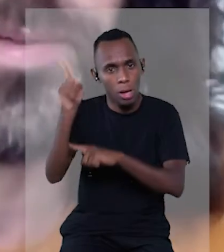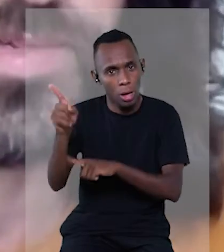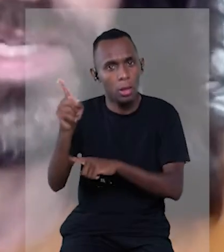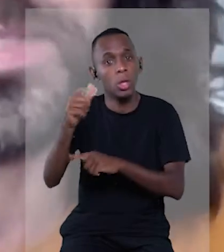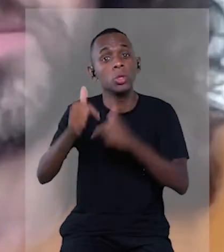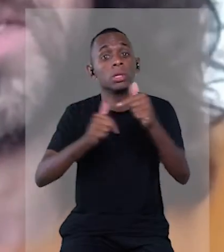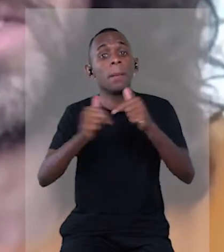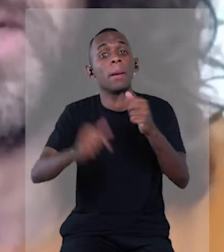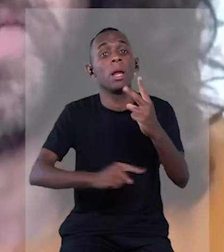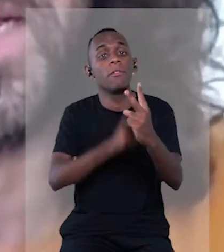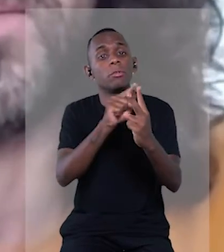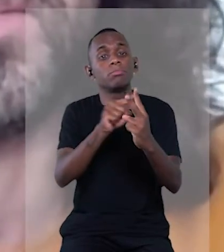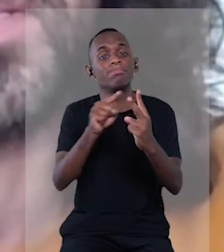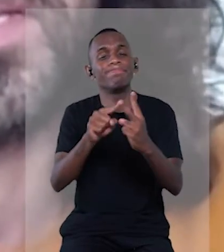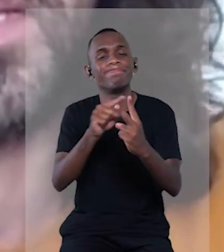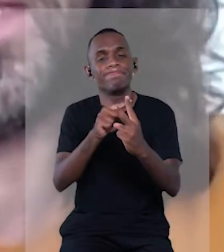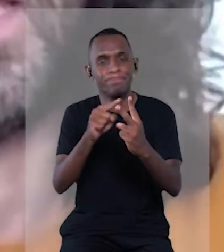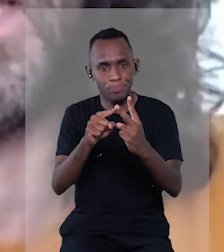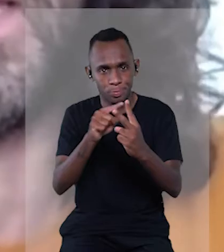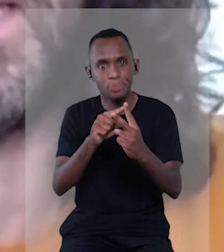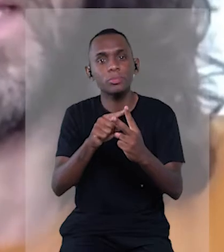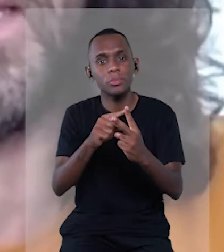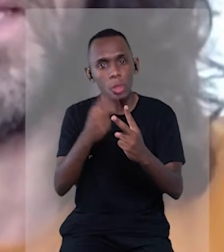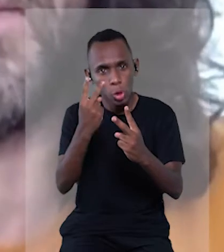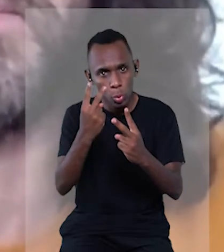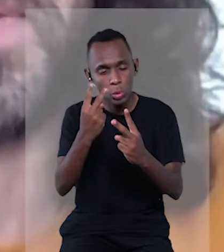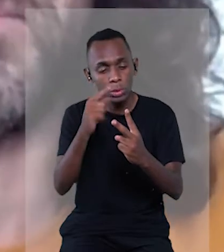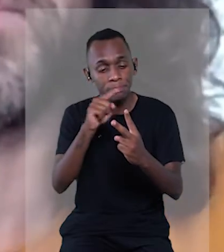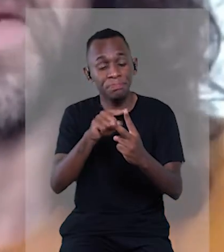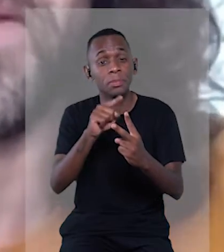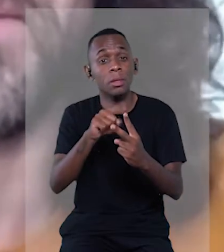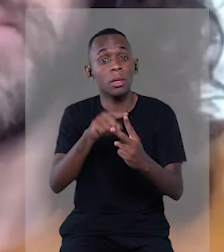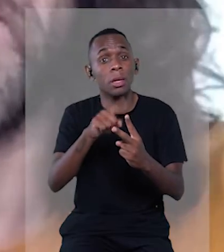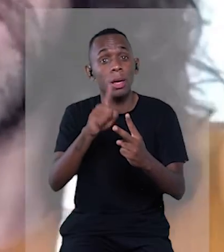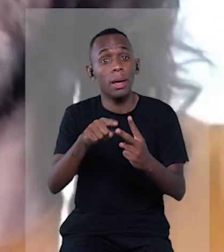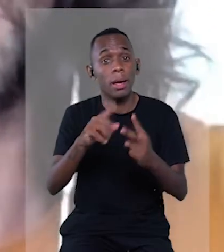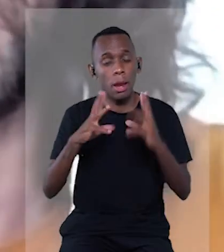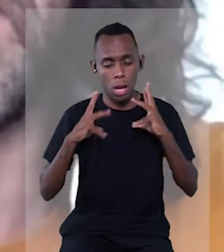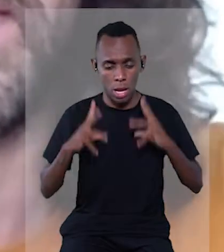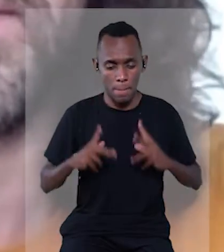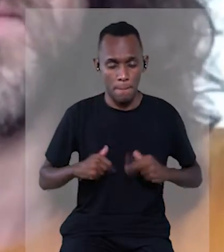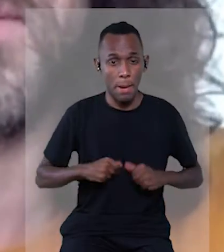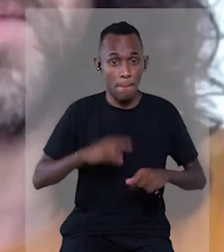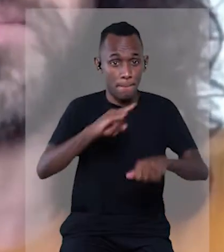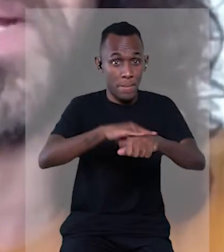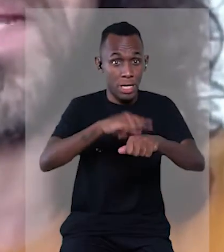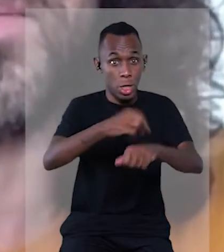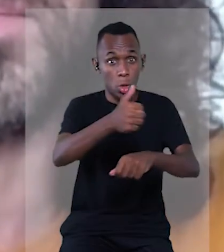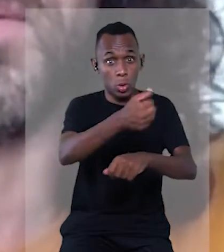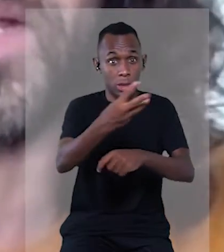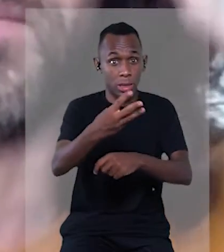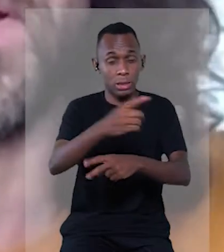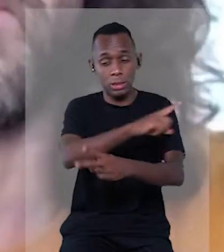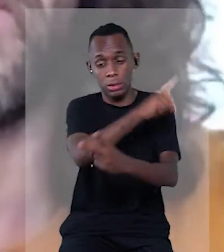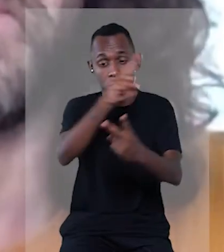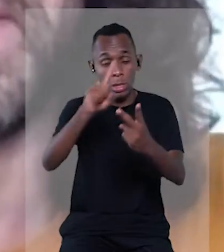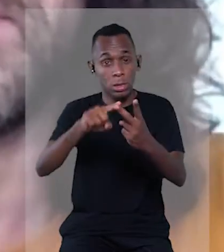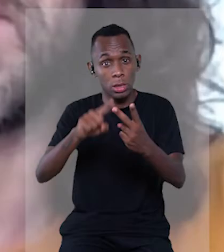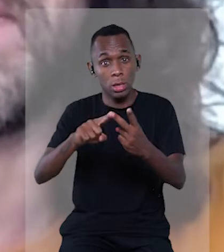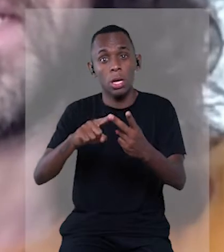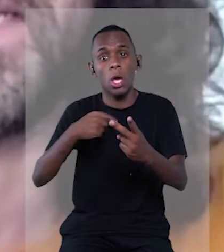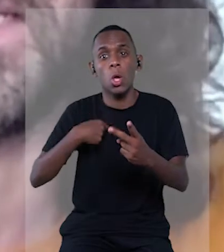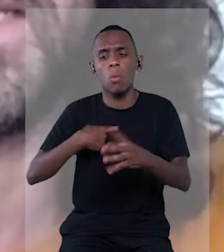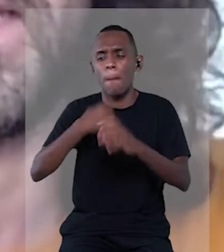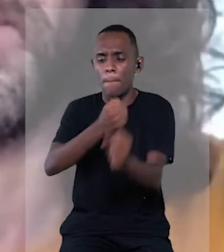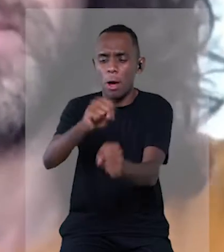Eu trabalhava em dois trabalhos. Um trabalho eu limpava 13 banheiros, no outro trabalho eu varri um galpão